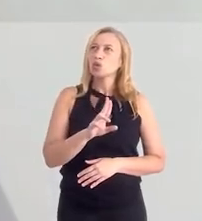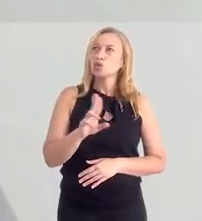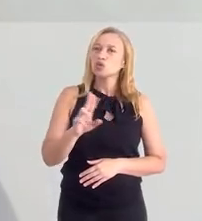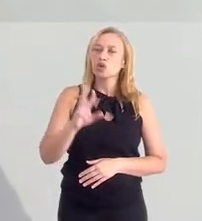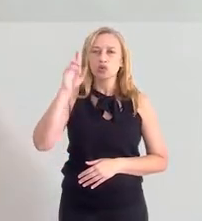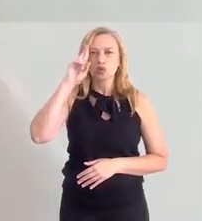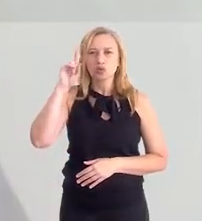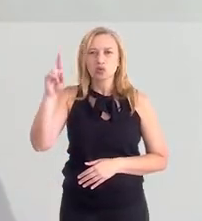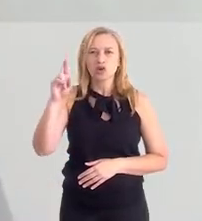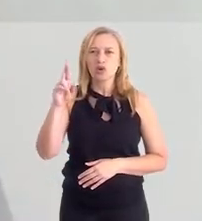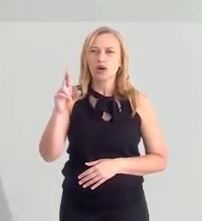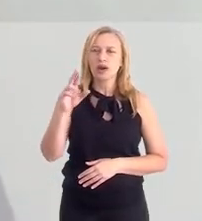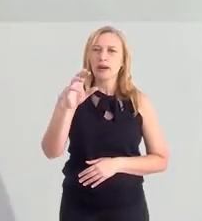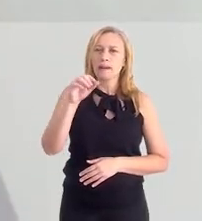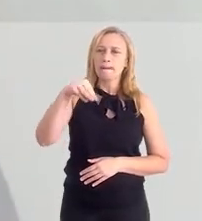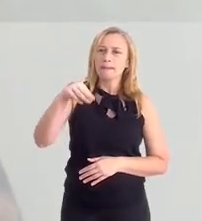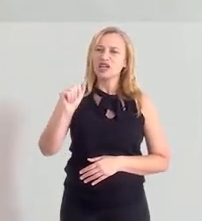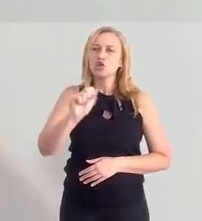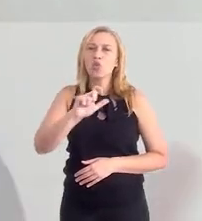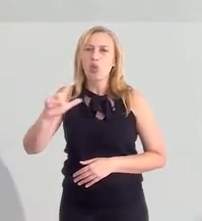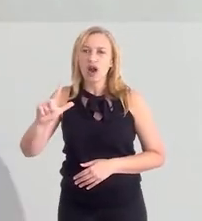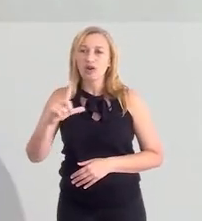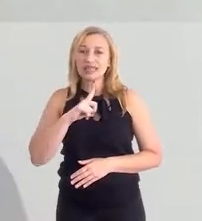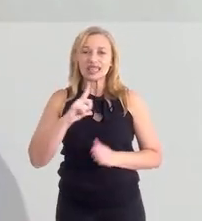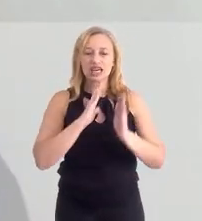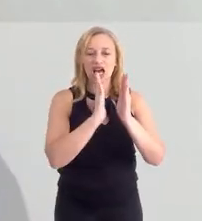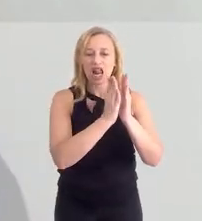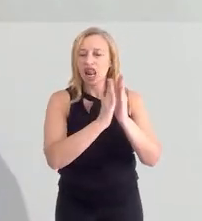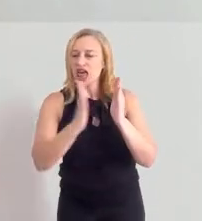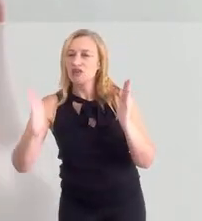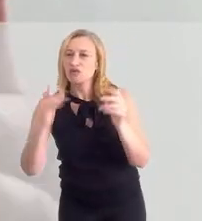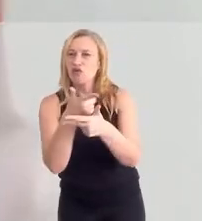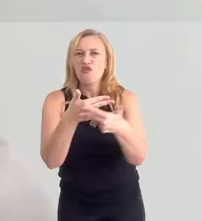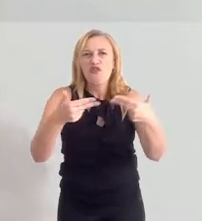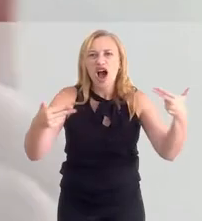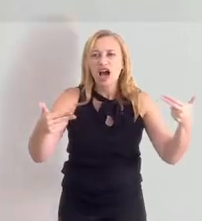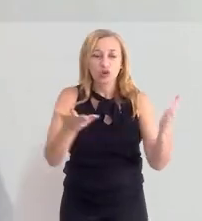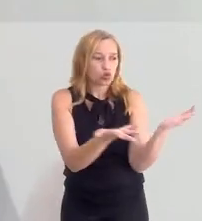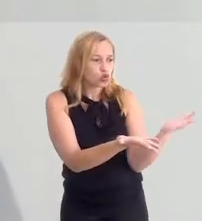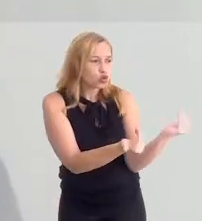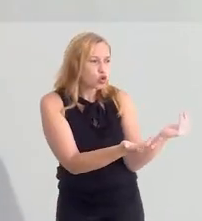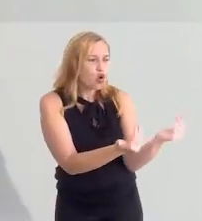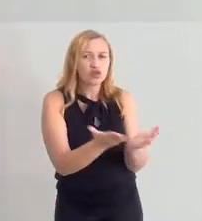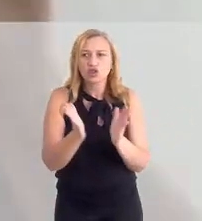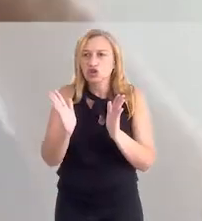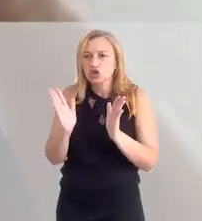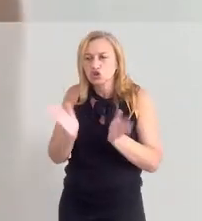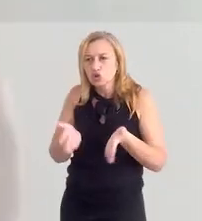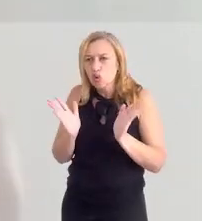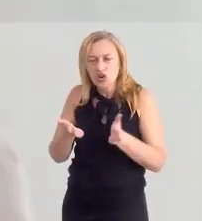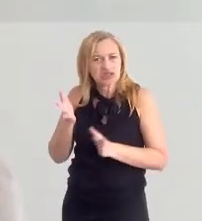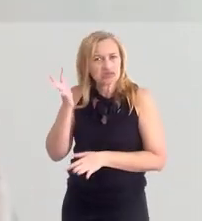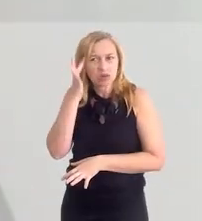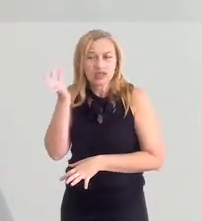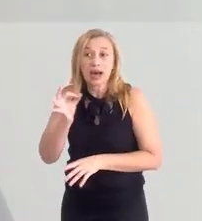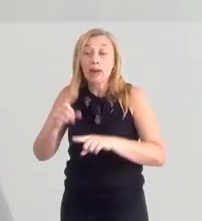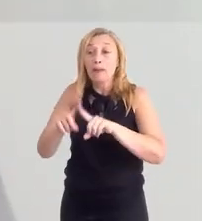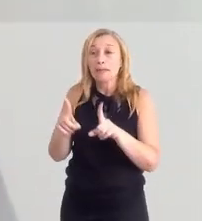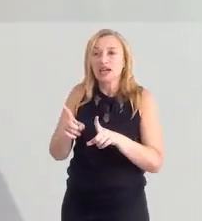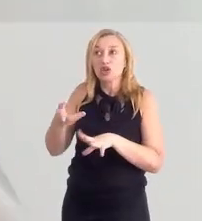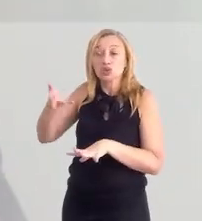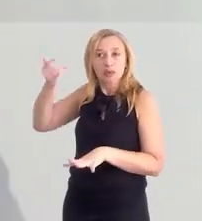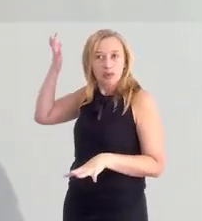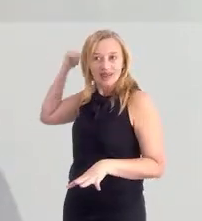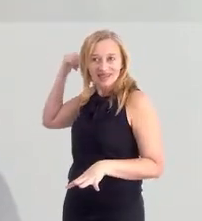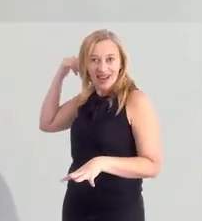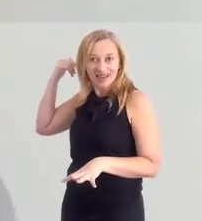havia uma gôndola com livros, que eram livros da Edições de Ouro. Os jovens hoje não saberão, mas no passado as Edições de